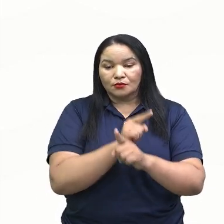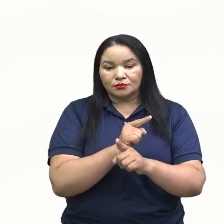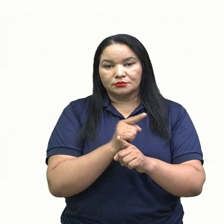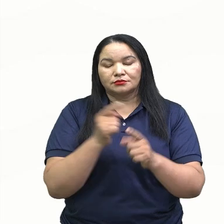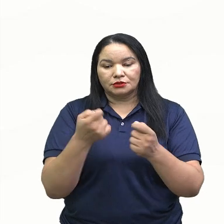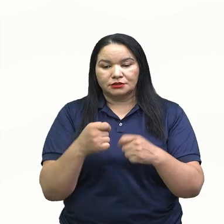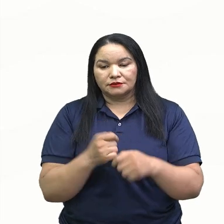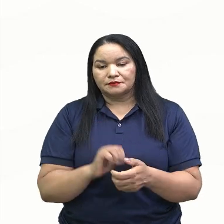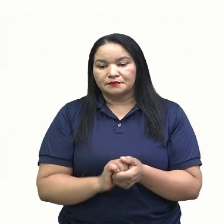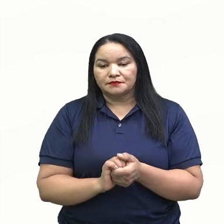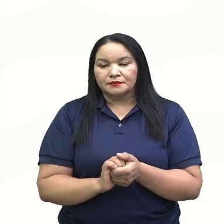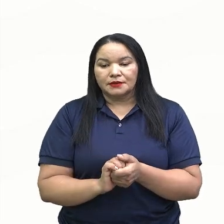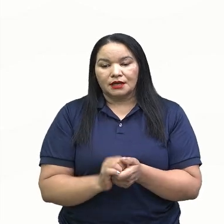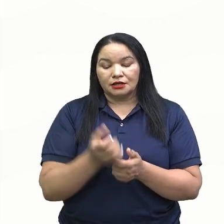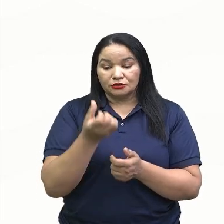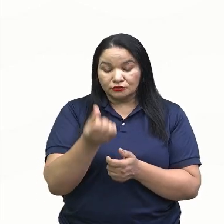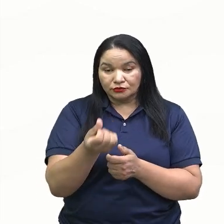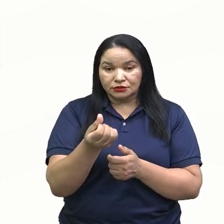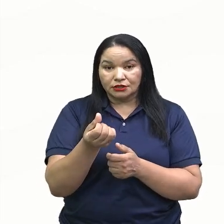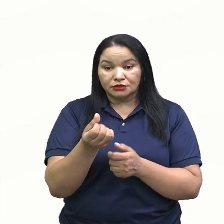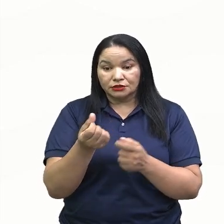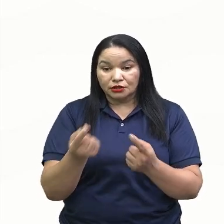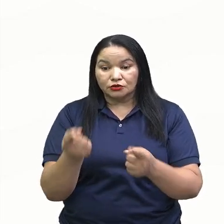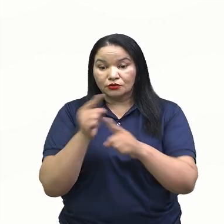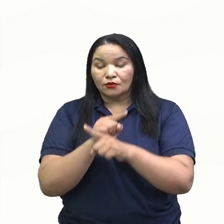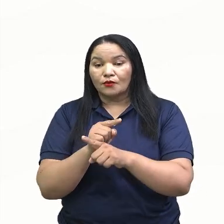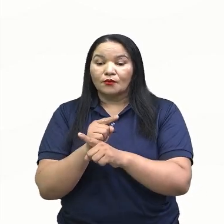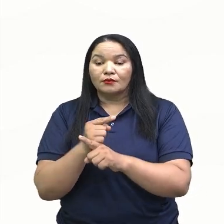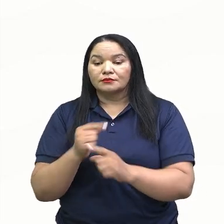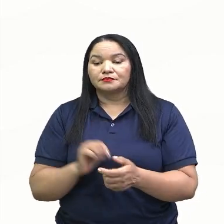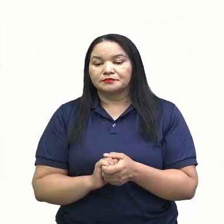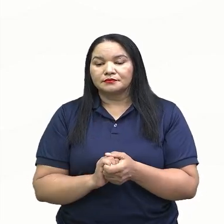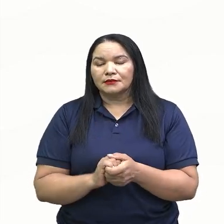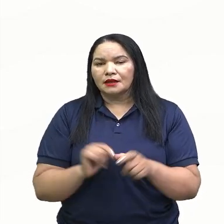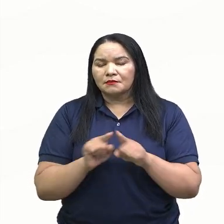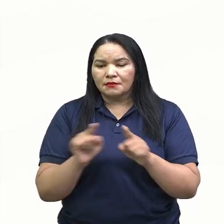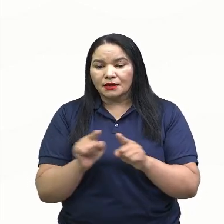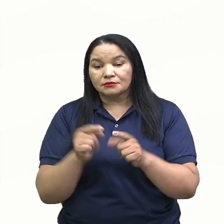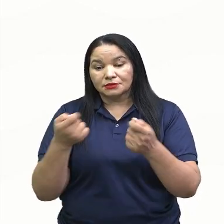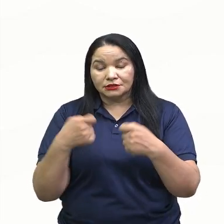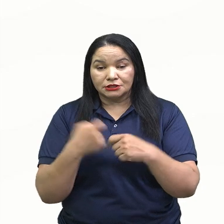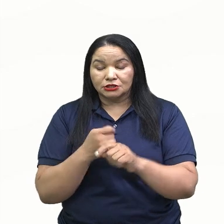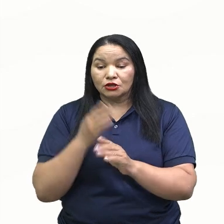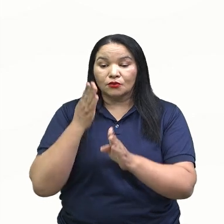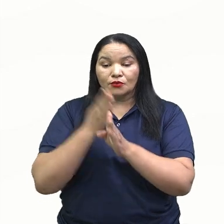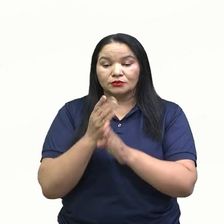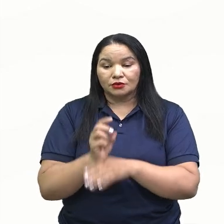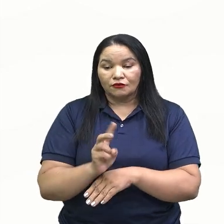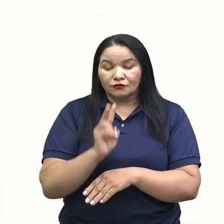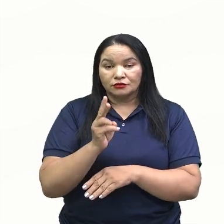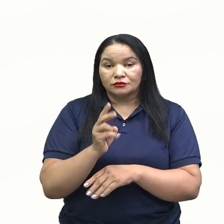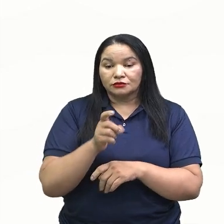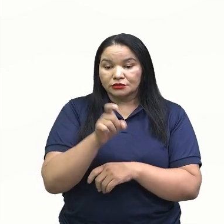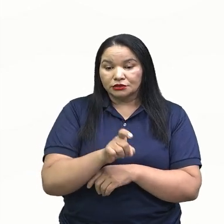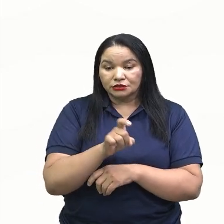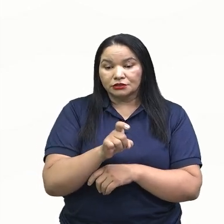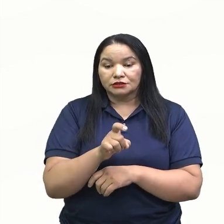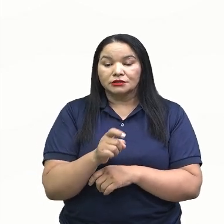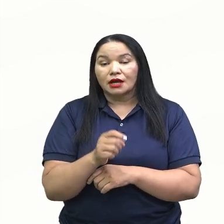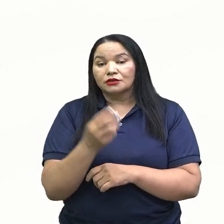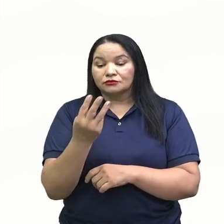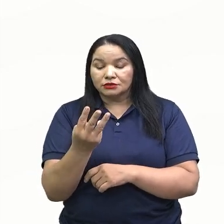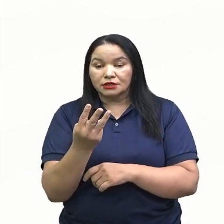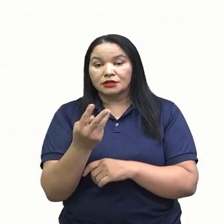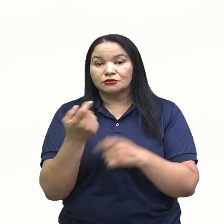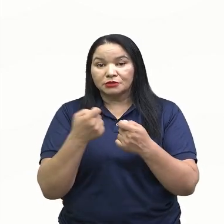bem? O 6 vai passar para o outro lado com o sinal trocado. Mas como eu quero determinar o valor do x, o 3 vai passar